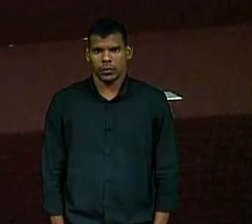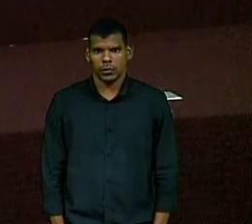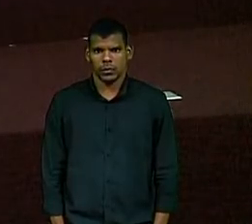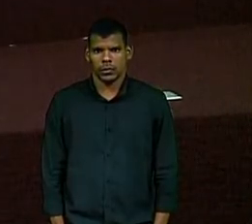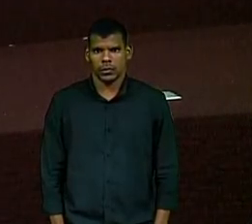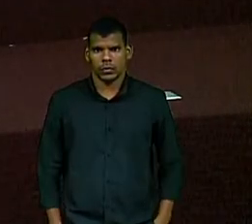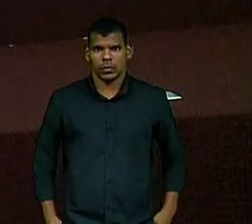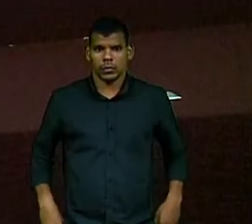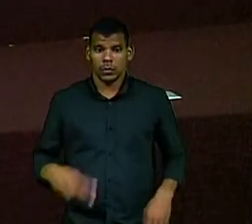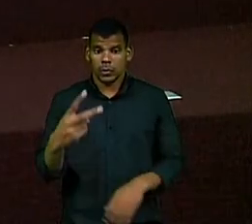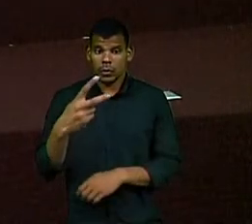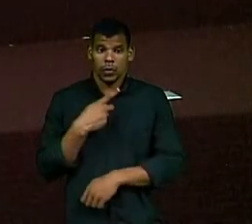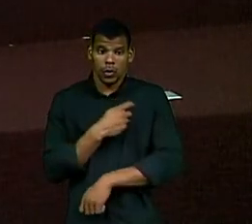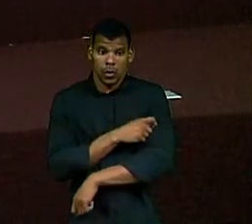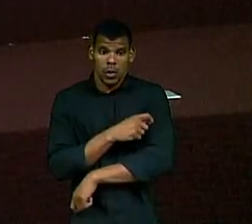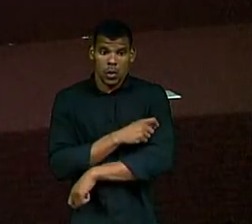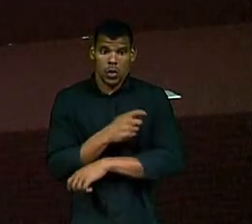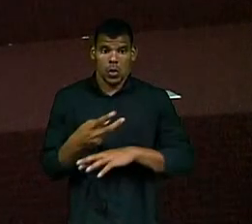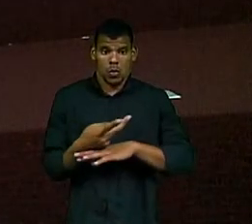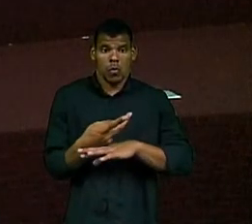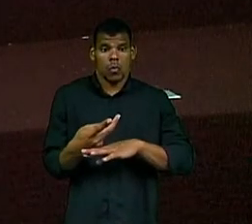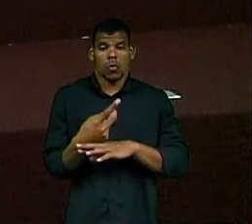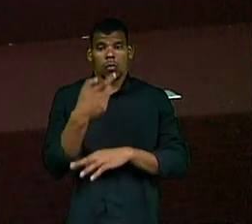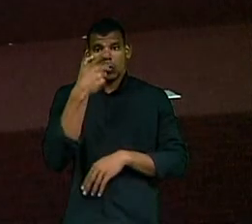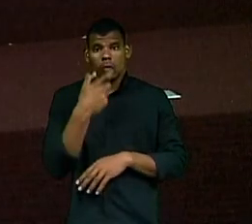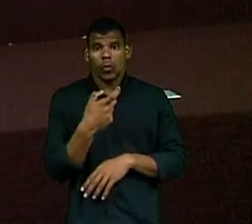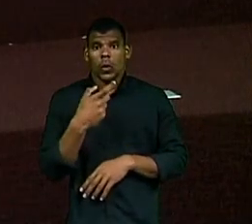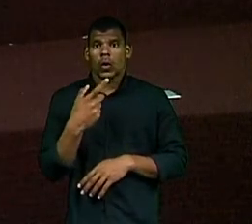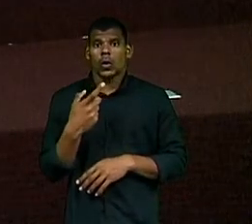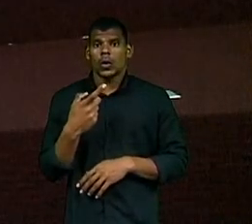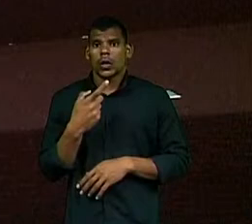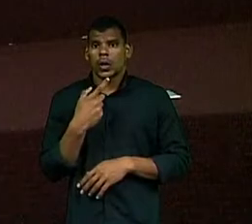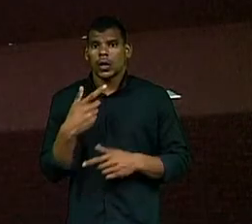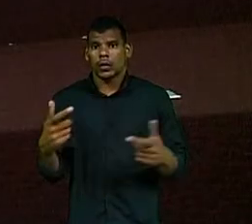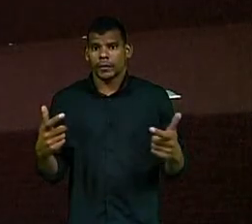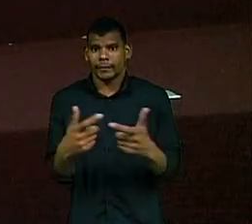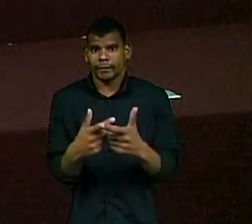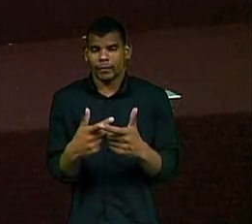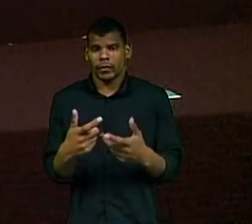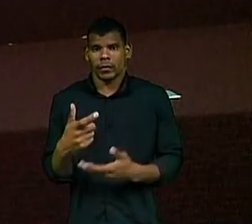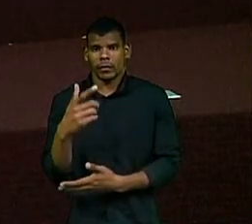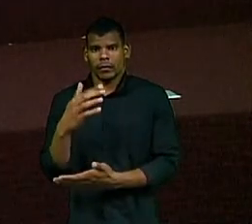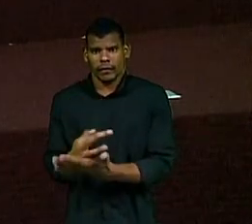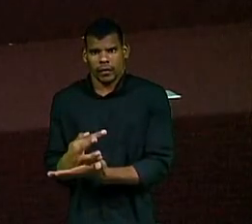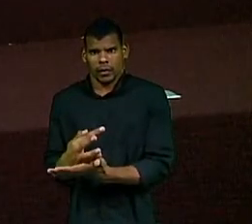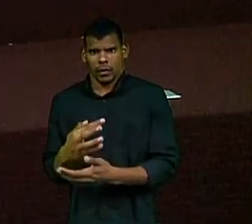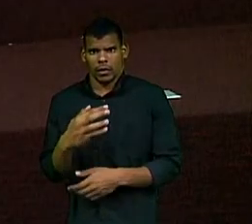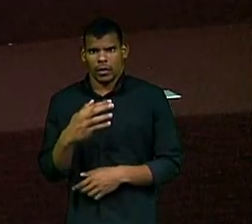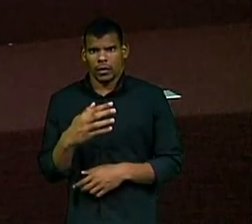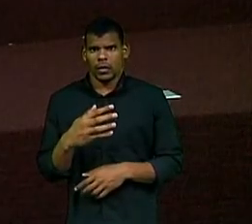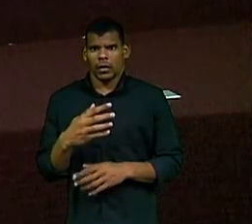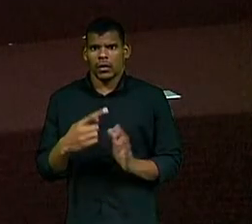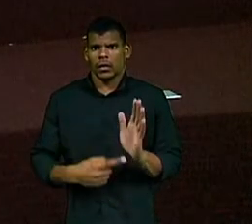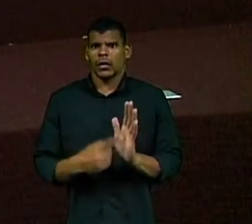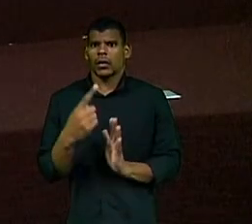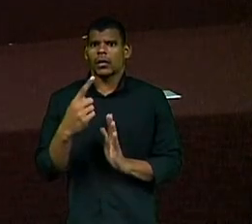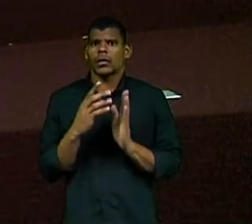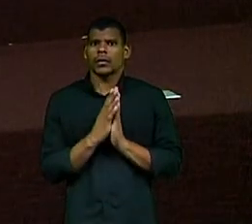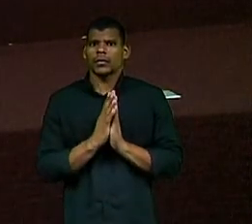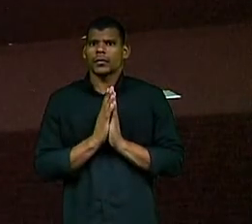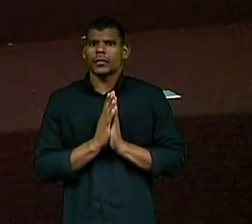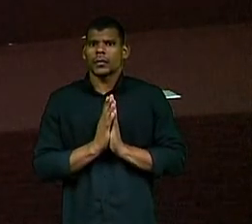alunos me procurar Cadê vocês dois aqui faltaram bem pouquinho só uma vez só uma vez